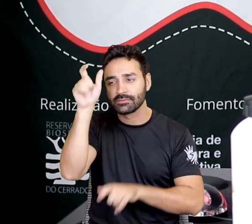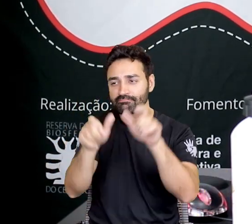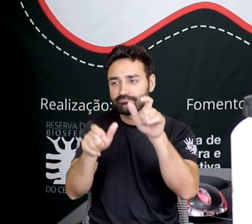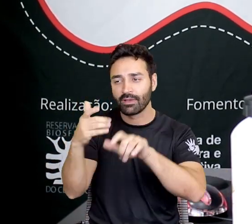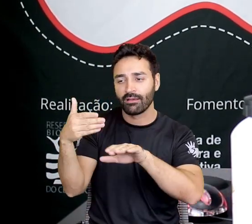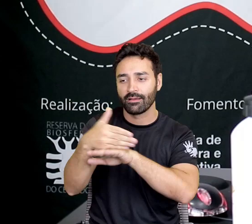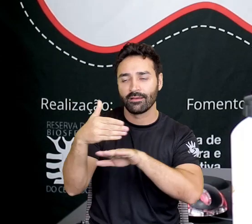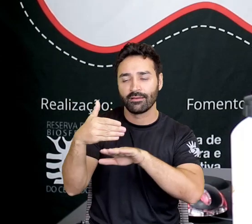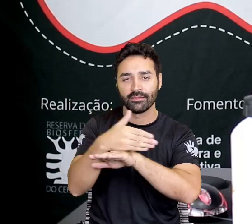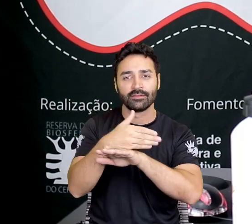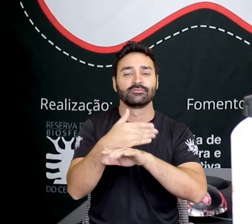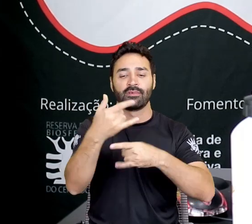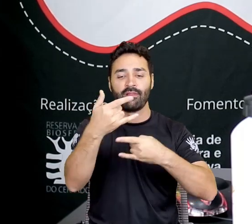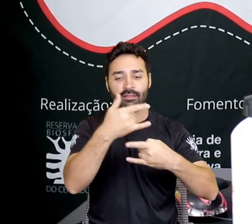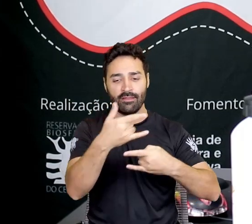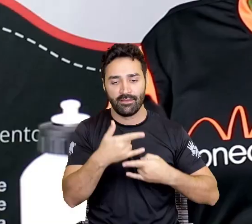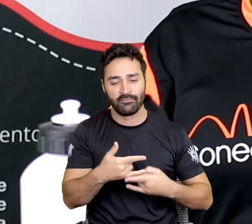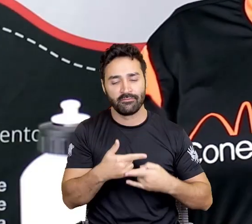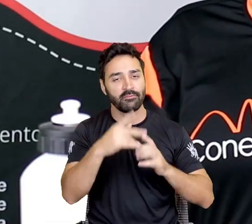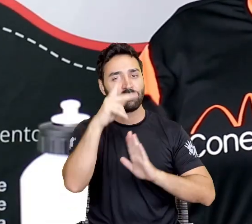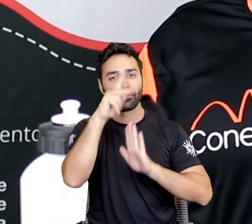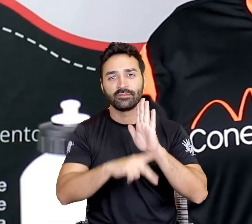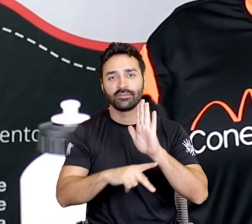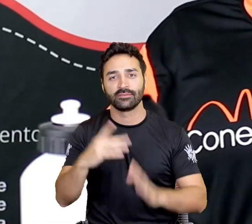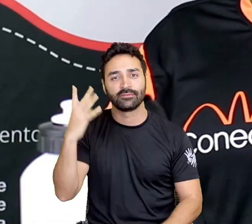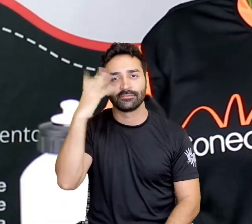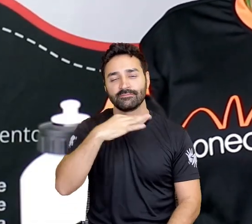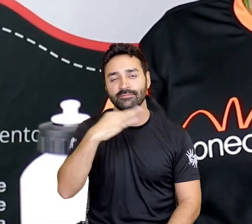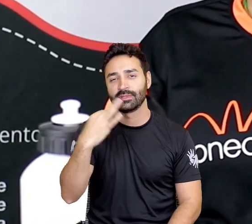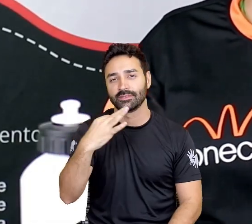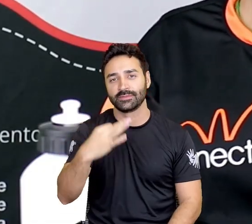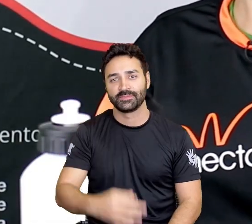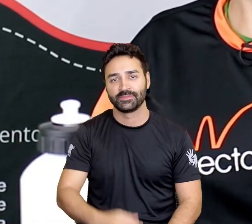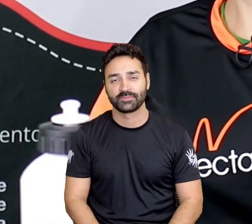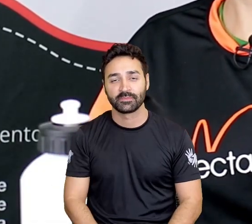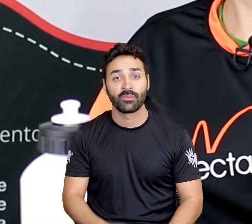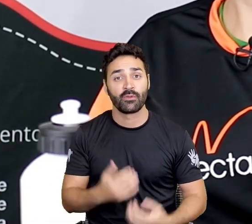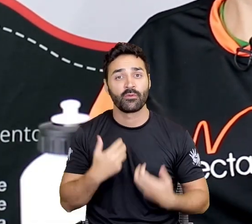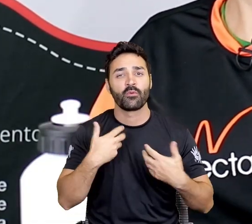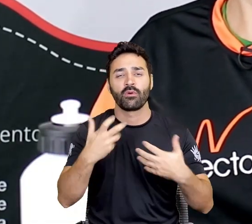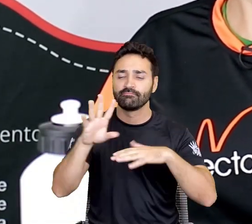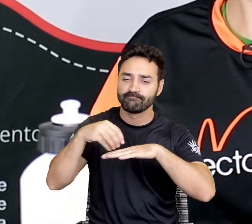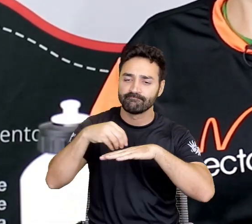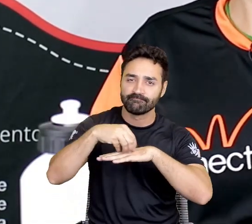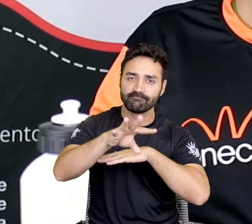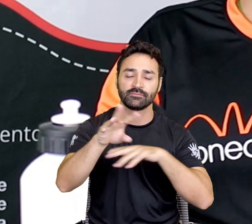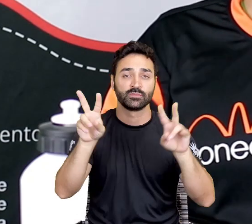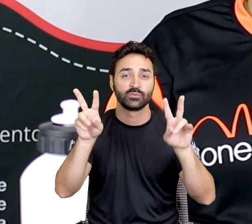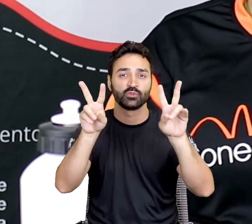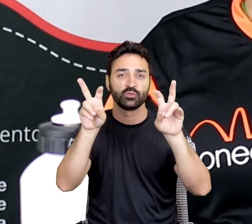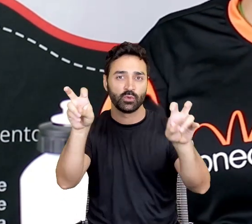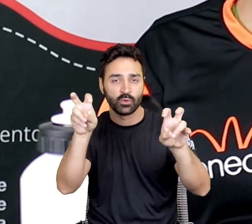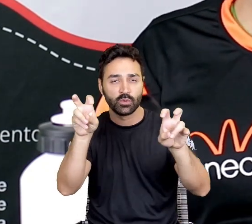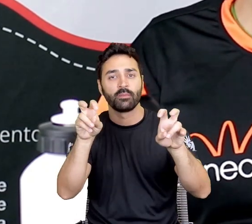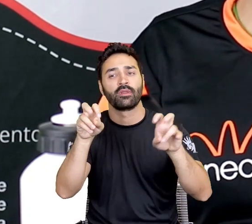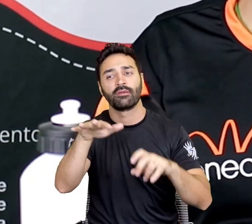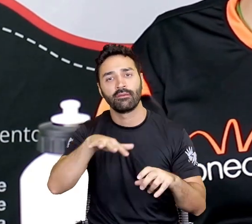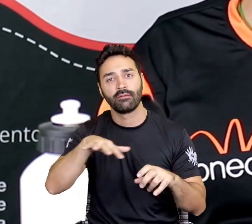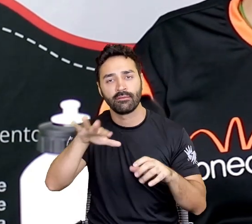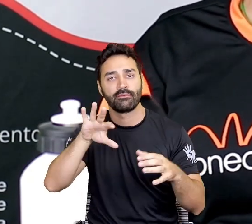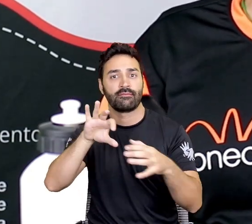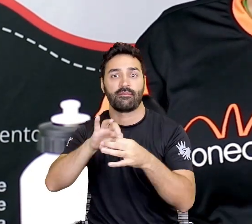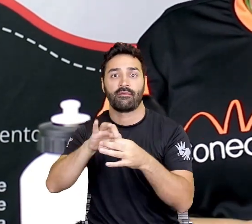esse projeto tão lindo, tá? Gostaria de passar uma informação em relação às